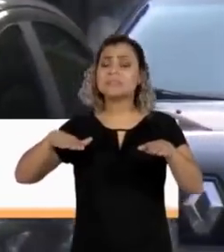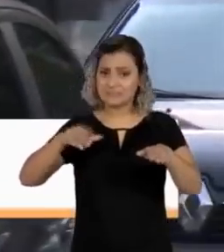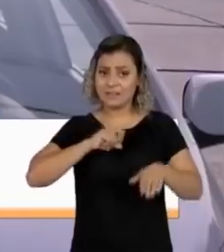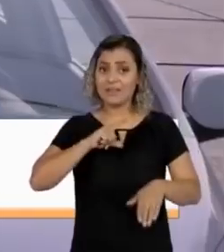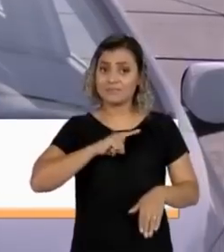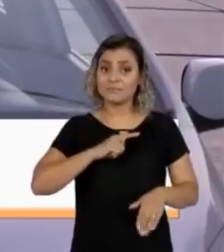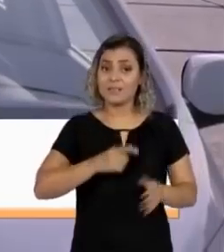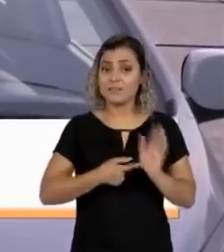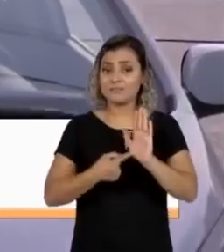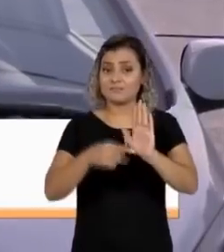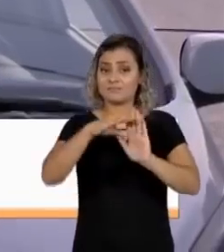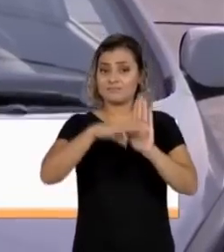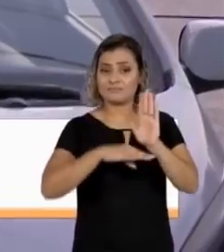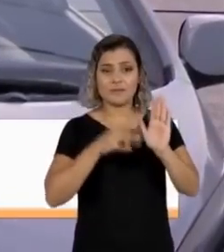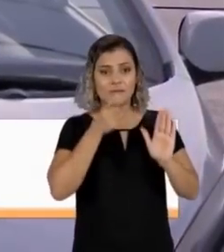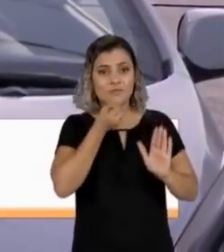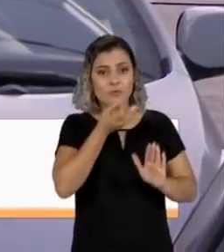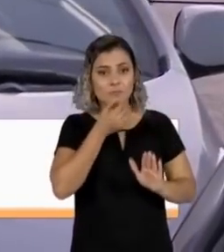A gente mostra já já.